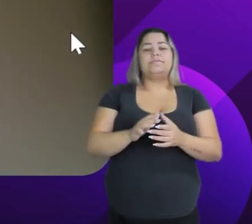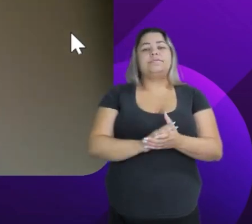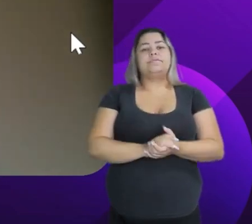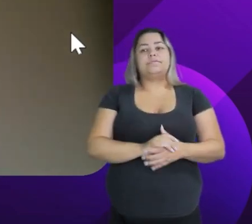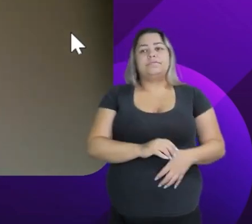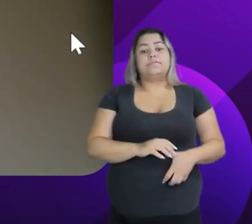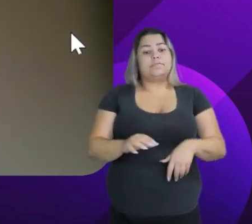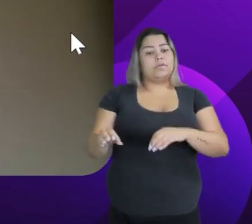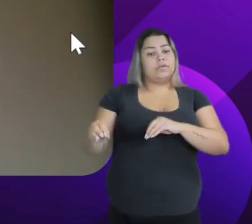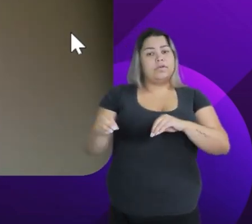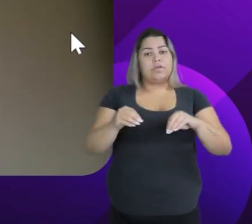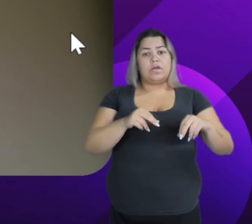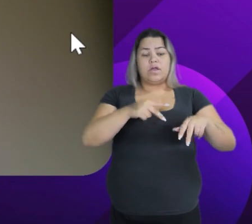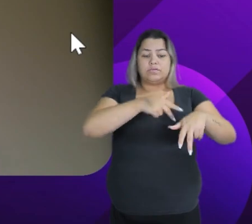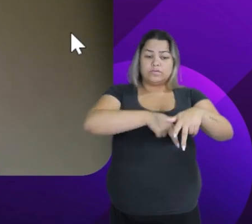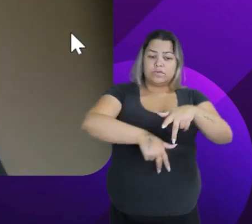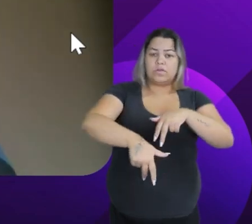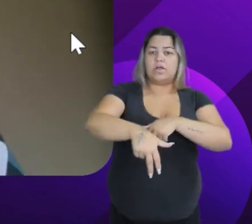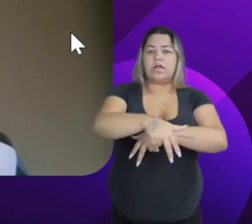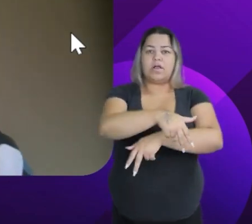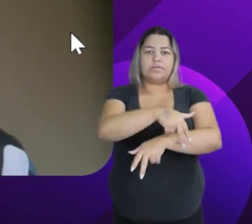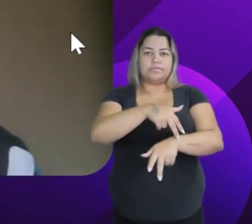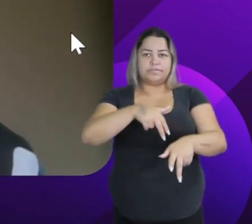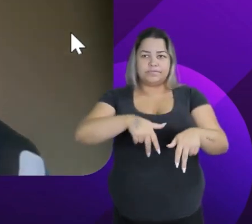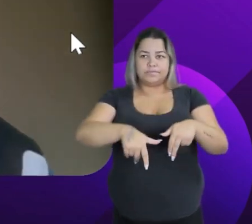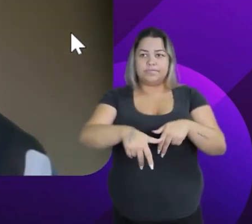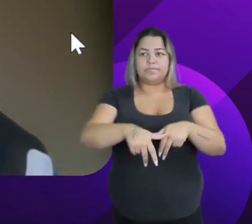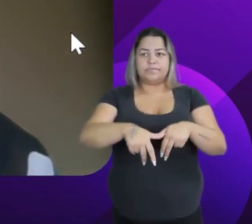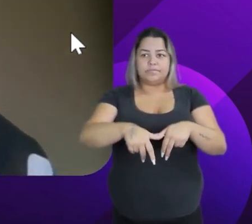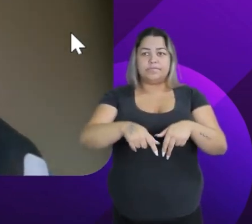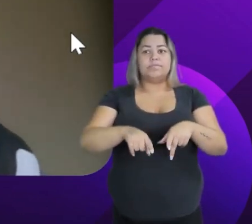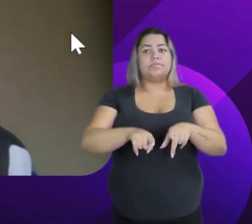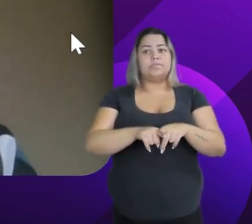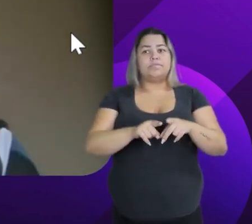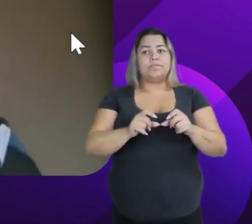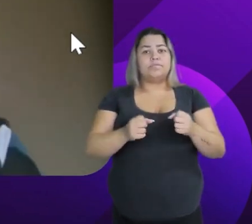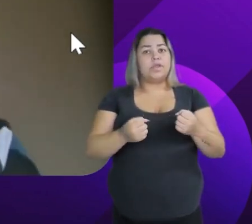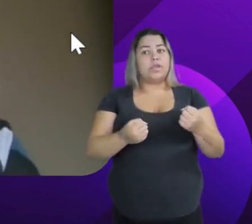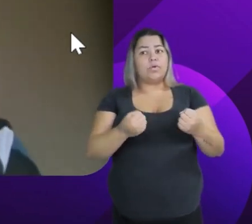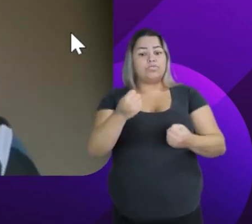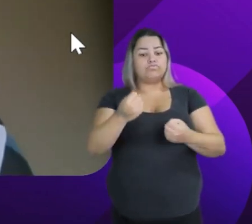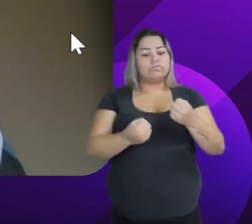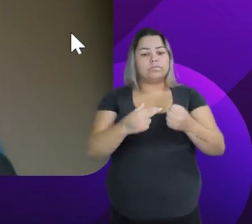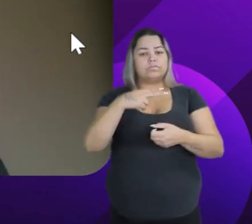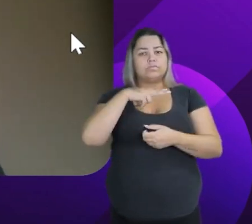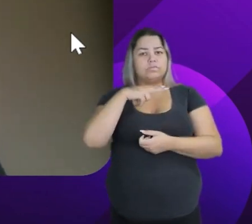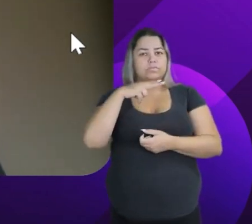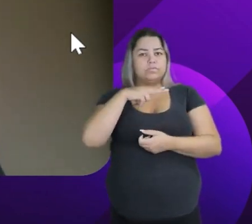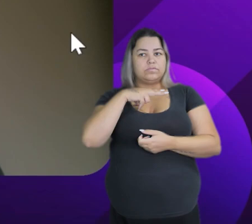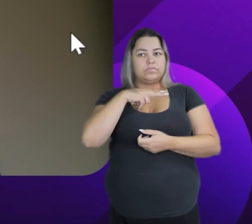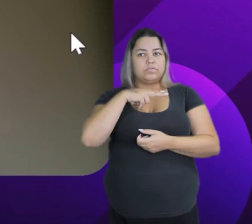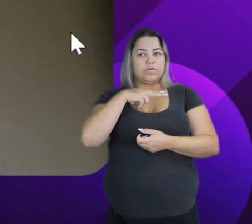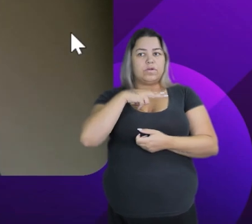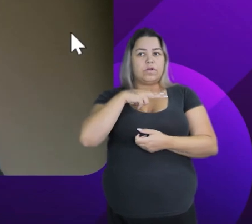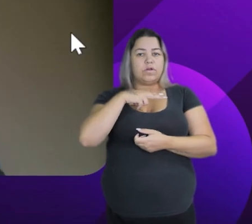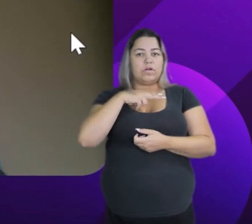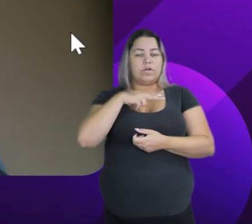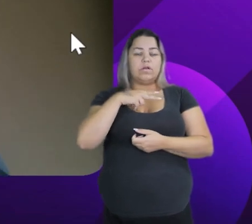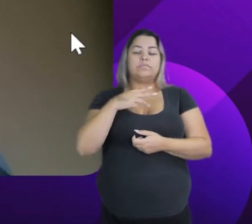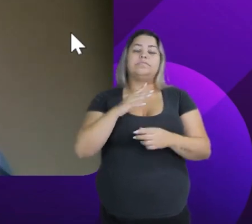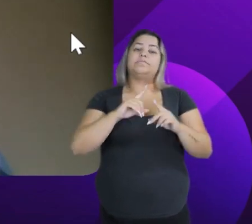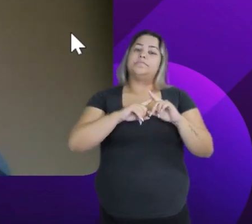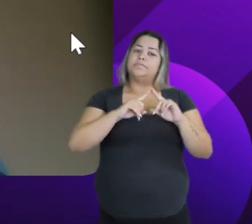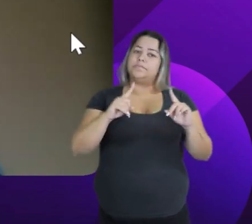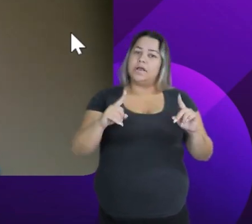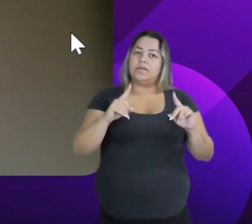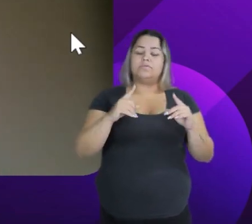se desloca a pé e de bicicleta e 1/3 se desloca com transporte individual, né? Porém, quando a gente